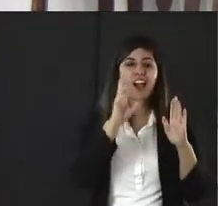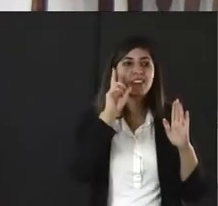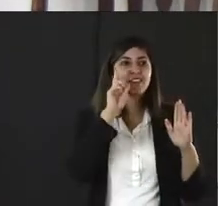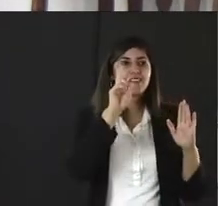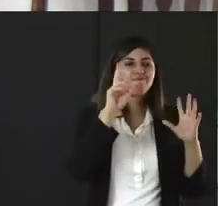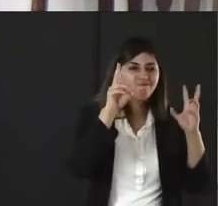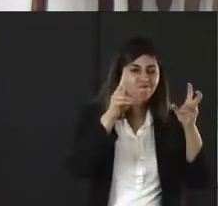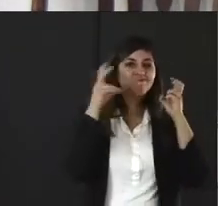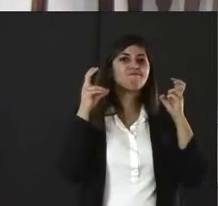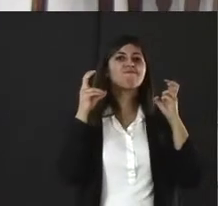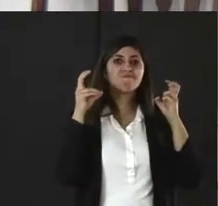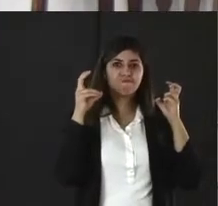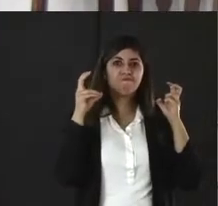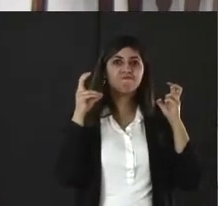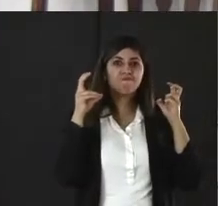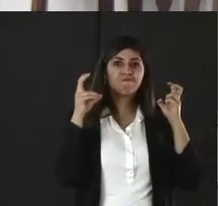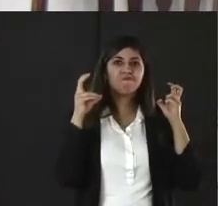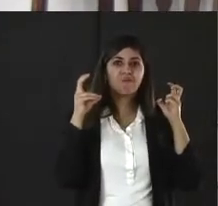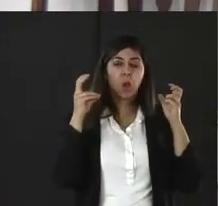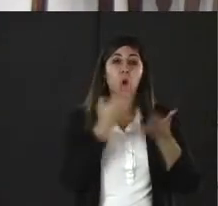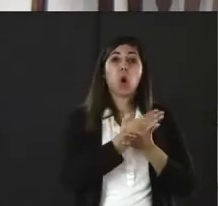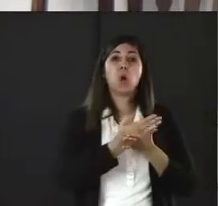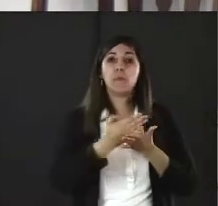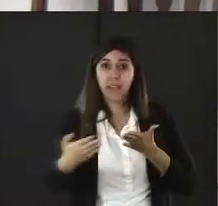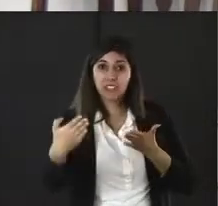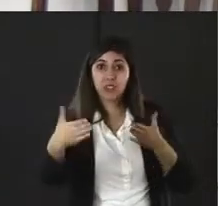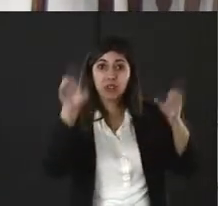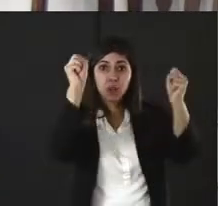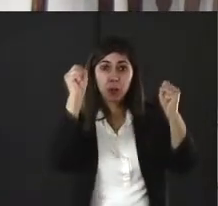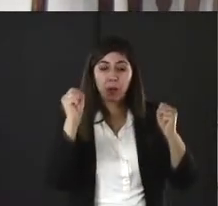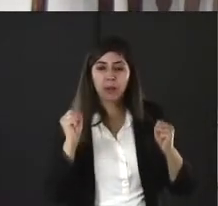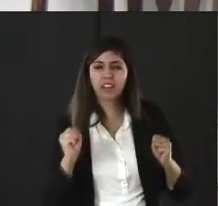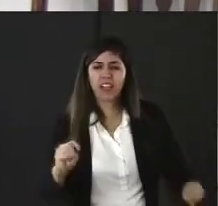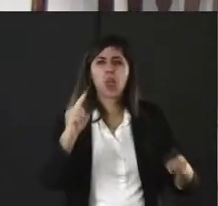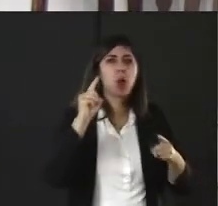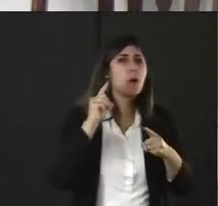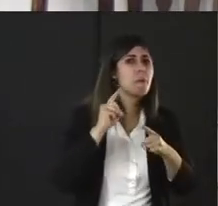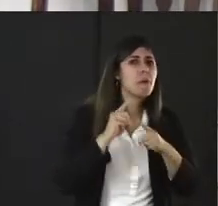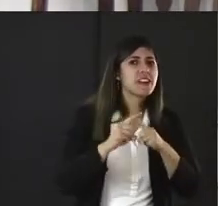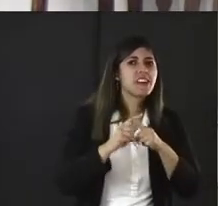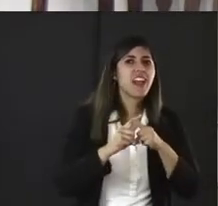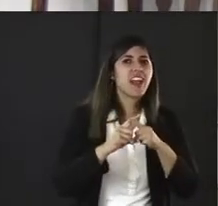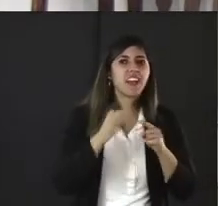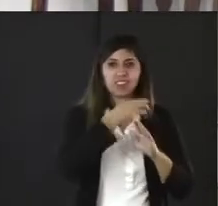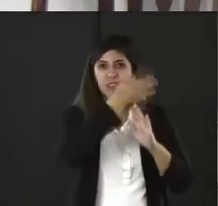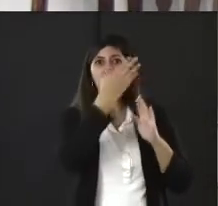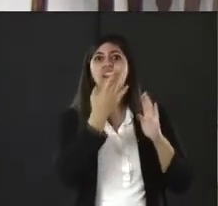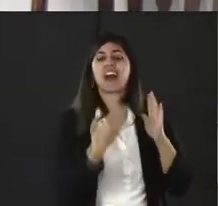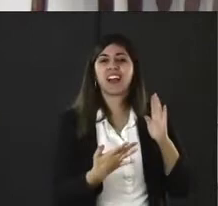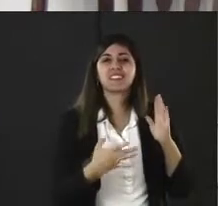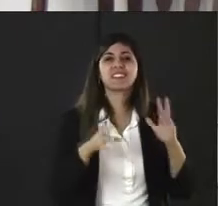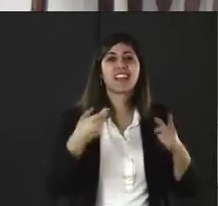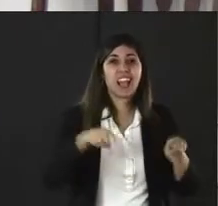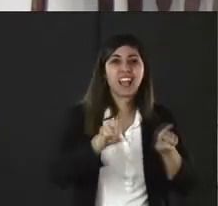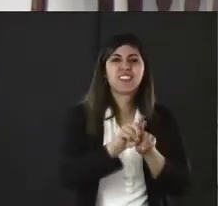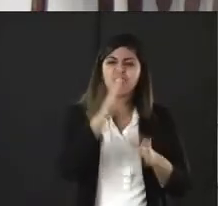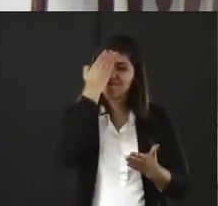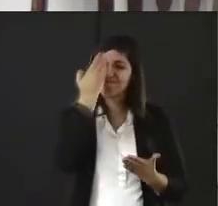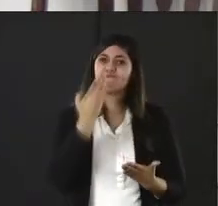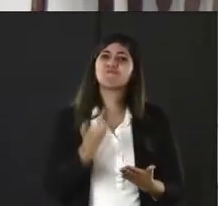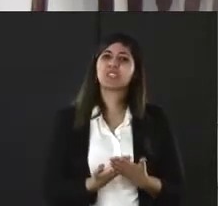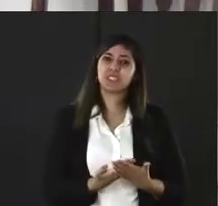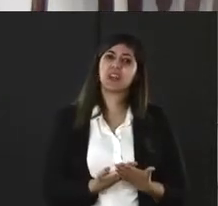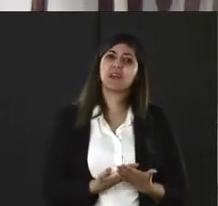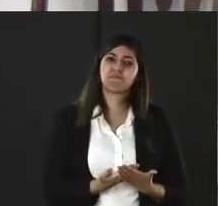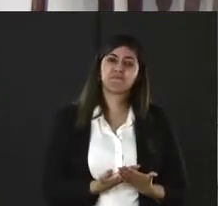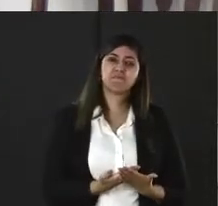vir a origem deste poder perceber o motivo desta ação e então crer